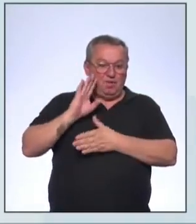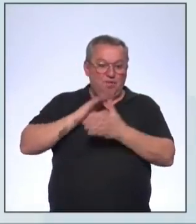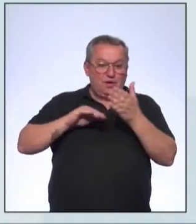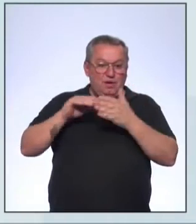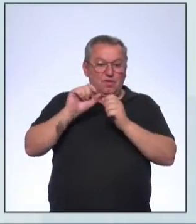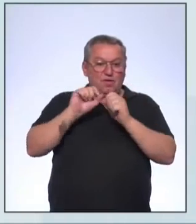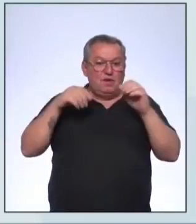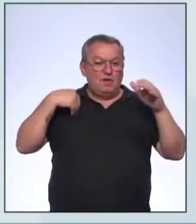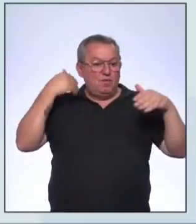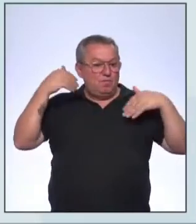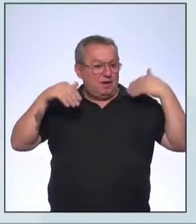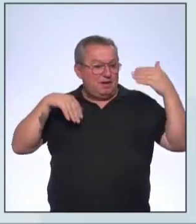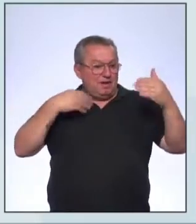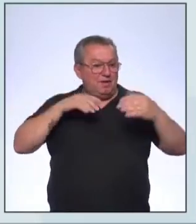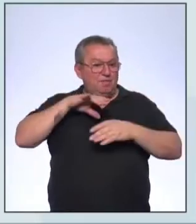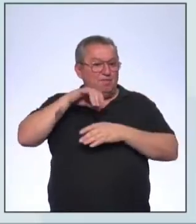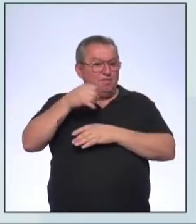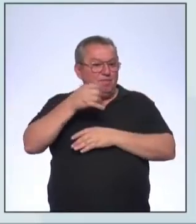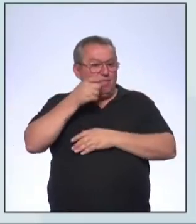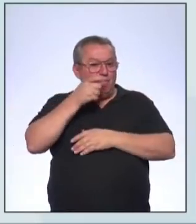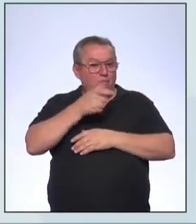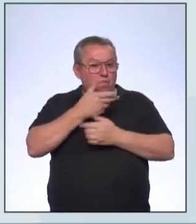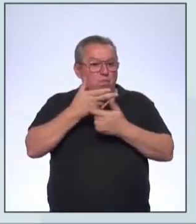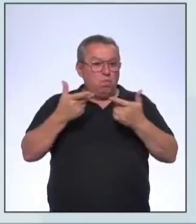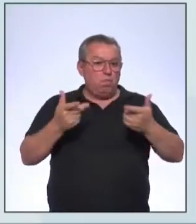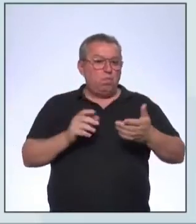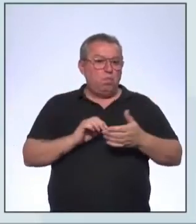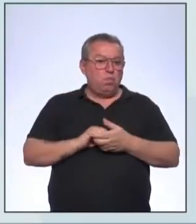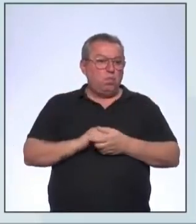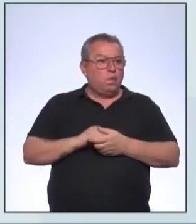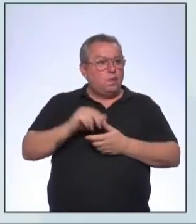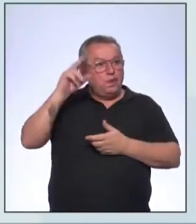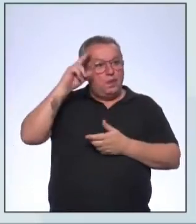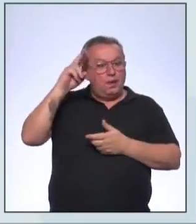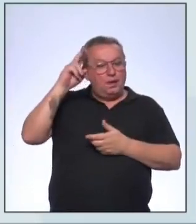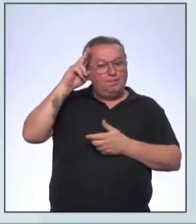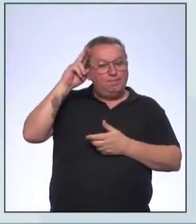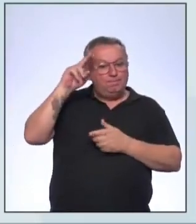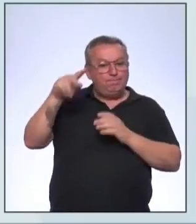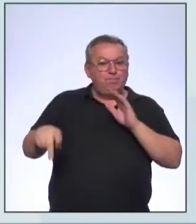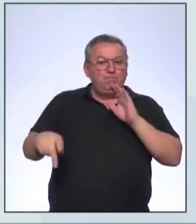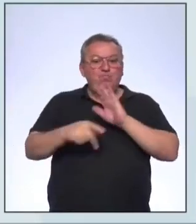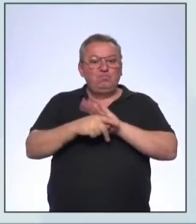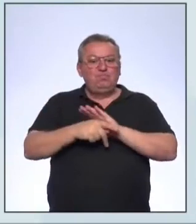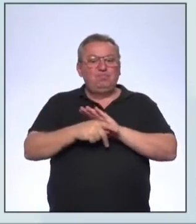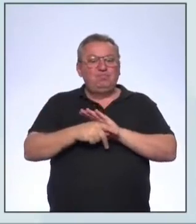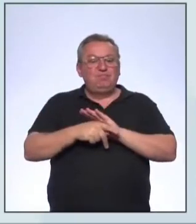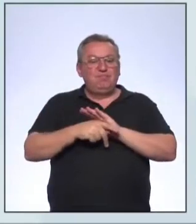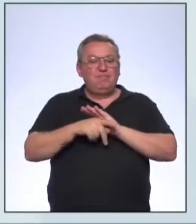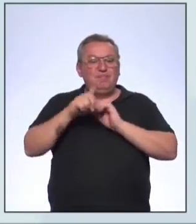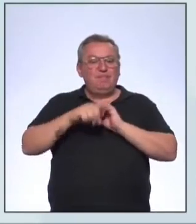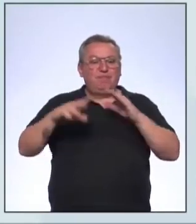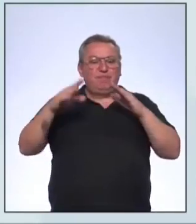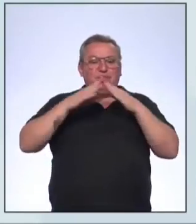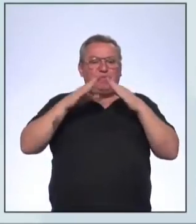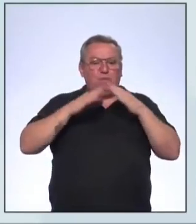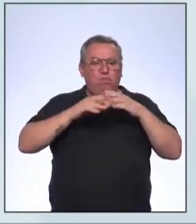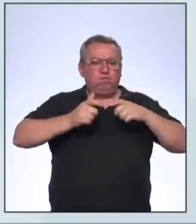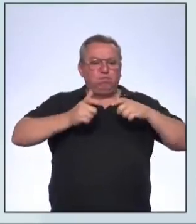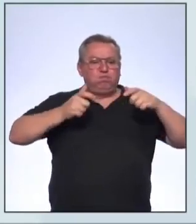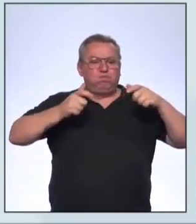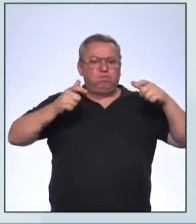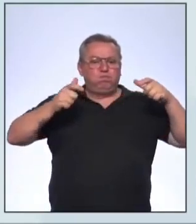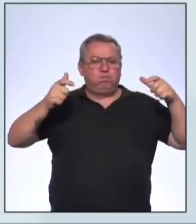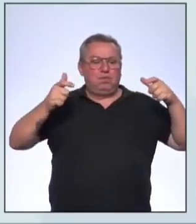uma excursãozinha lá, aproveitar e ver isso aí, né? Então, lembrando que é um patrimônio histórico, então esses casarões, as igrejas, elas têm que